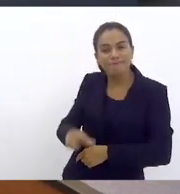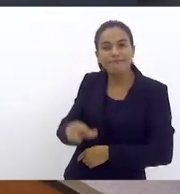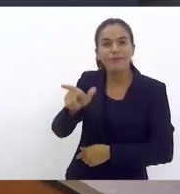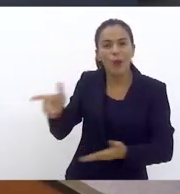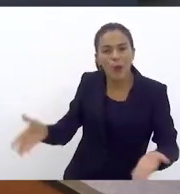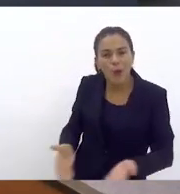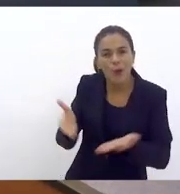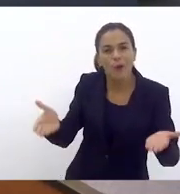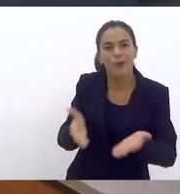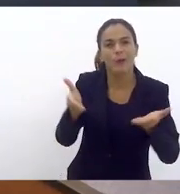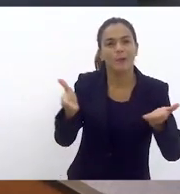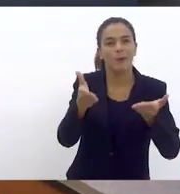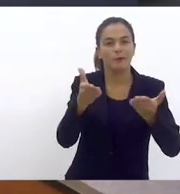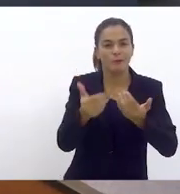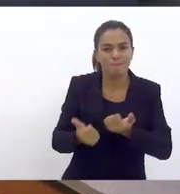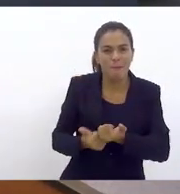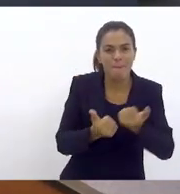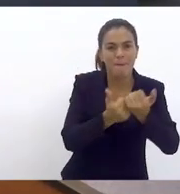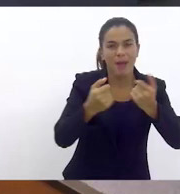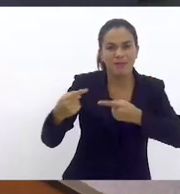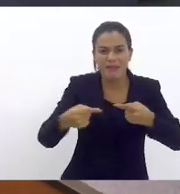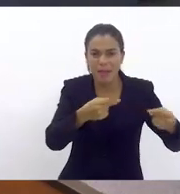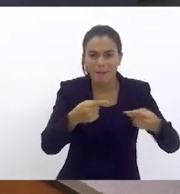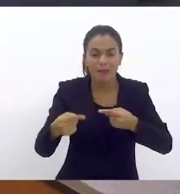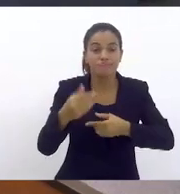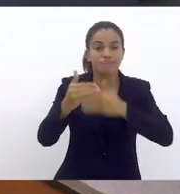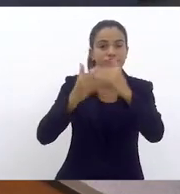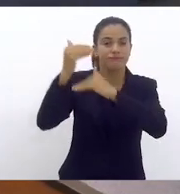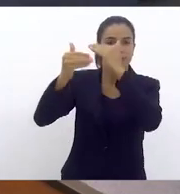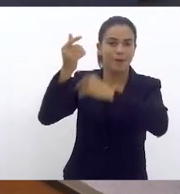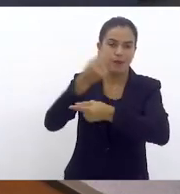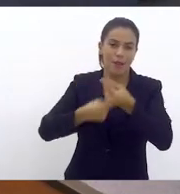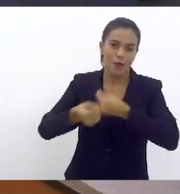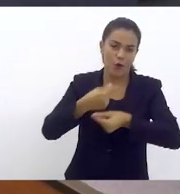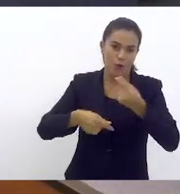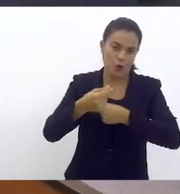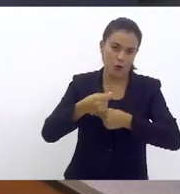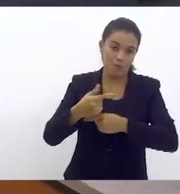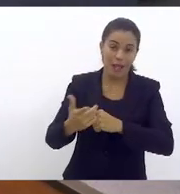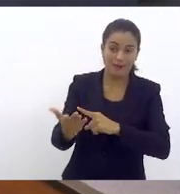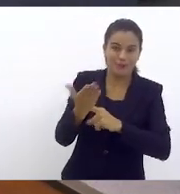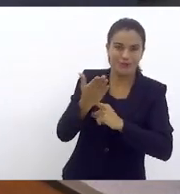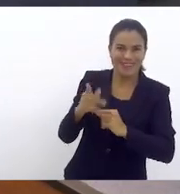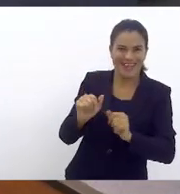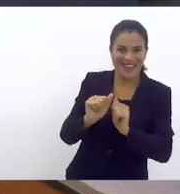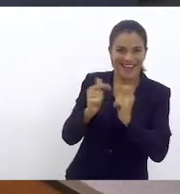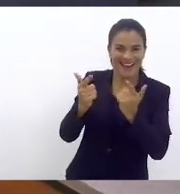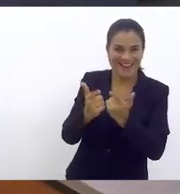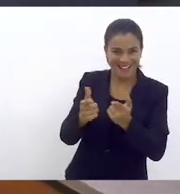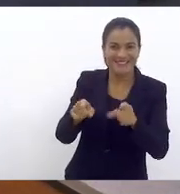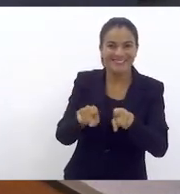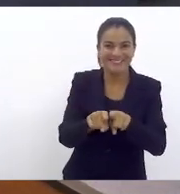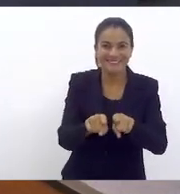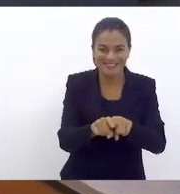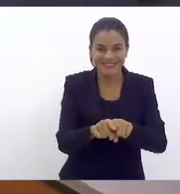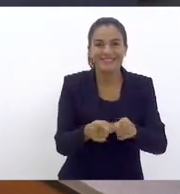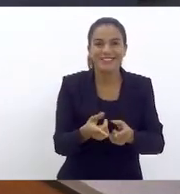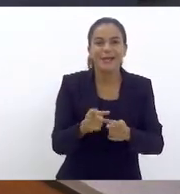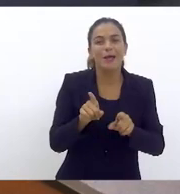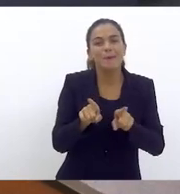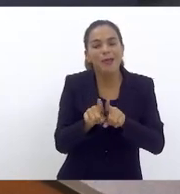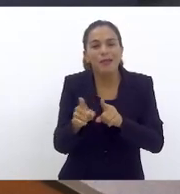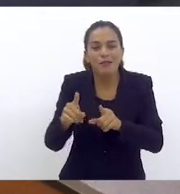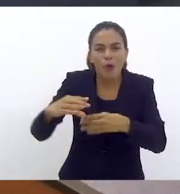hoje contribuindo com o debate de desenvolvimento econômico aqui diretamente para nos ajudar na Assembleia Legislativa nos